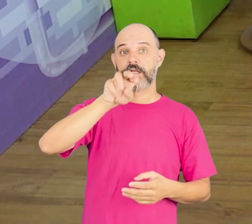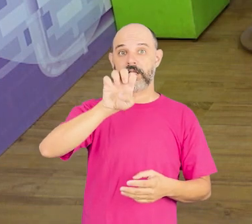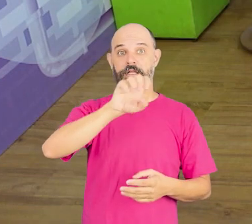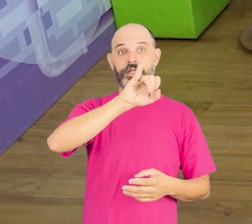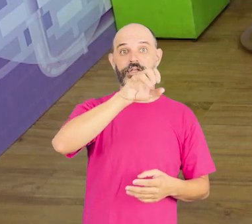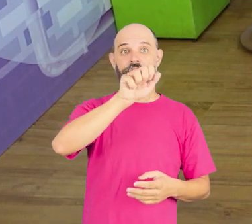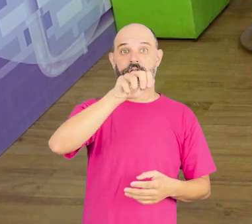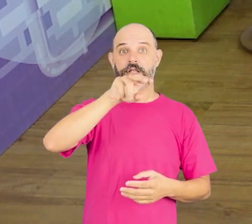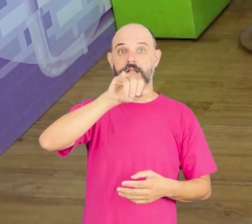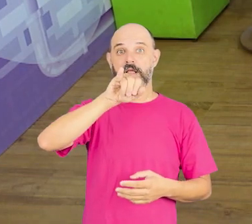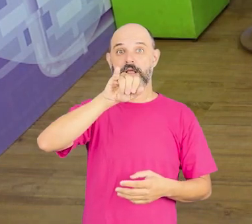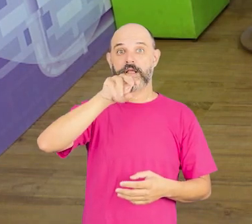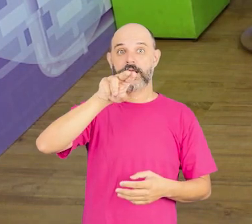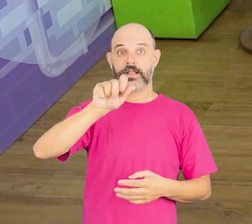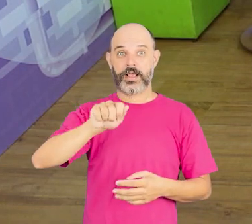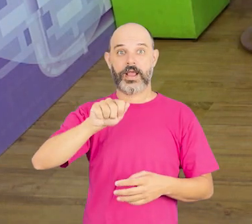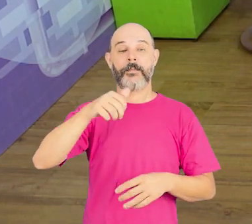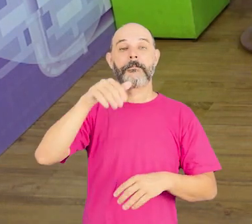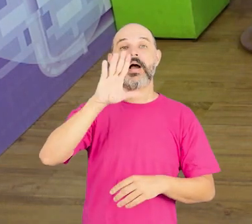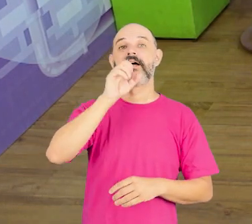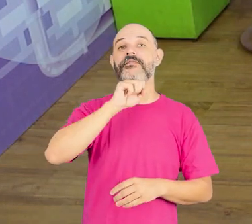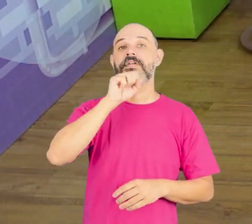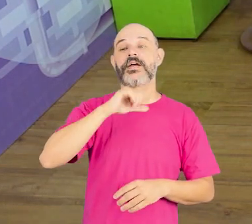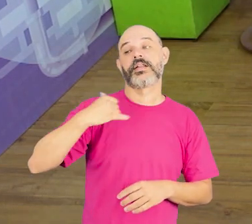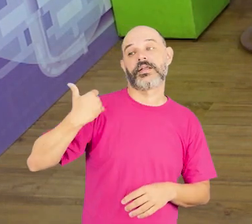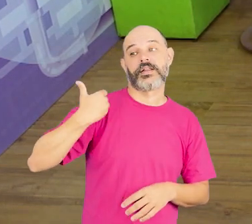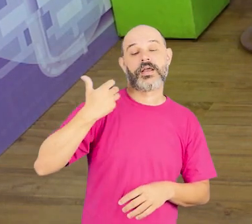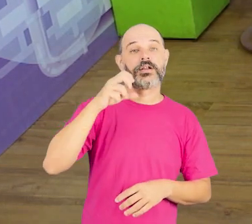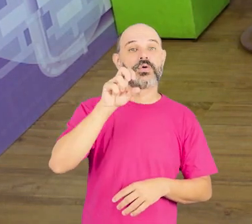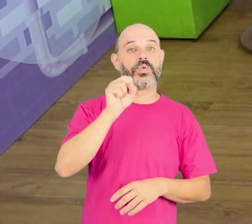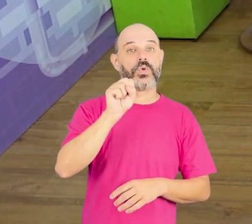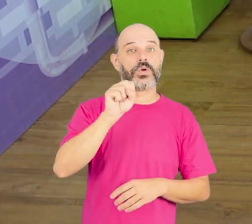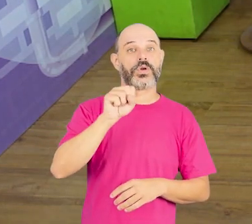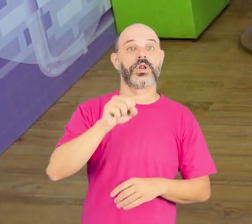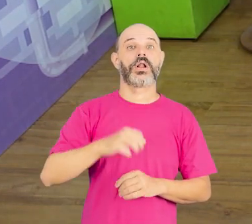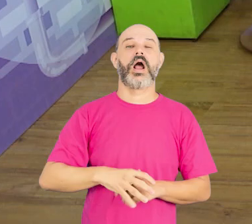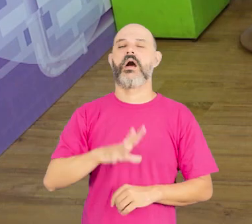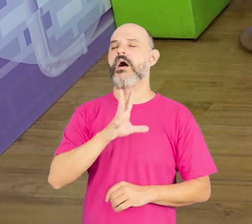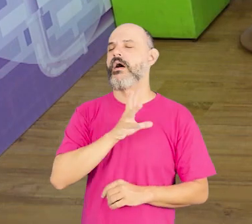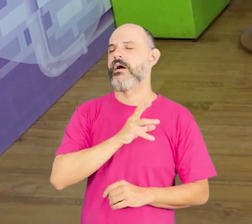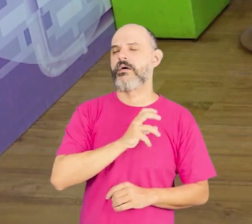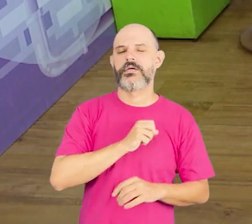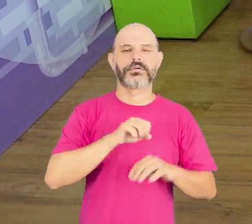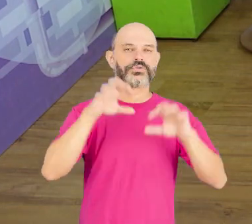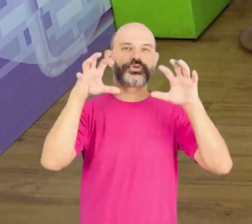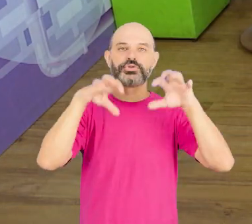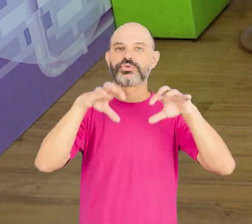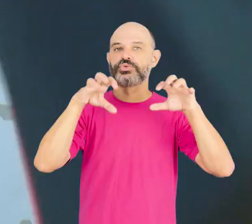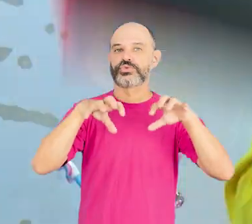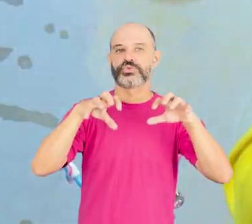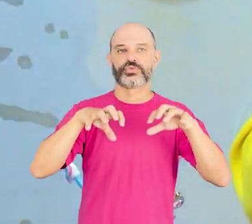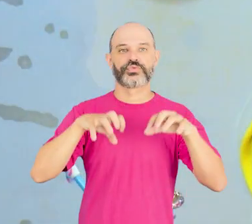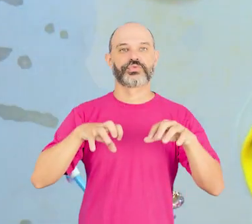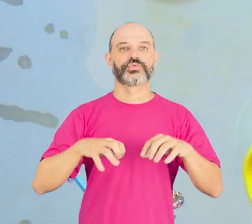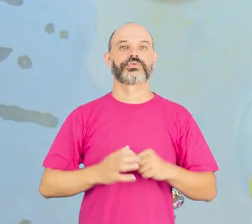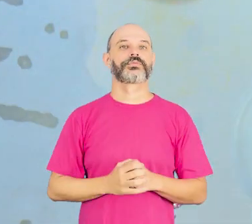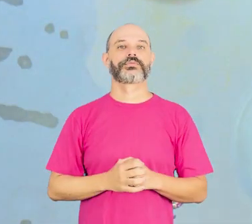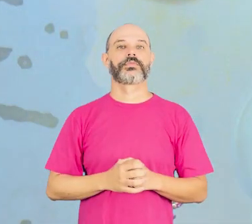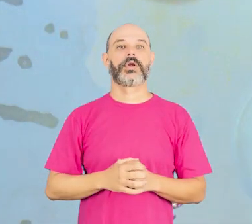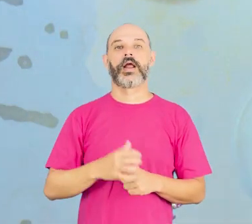a mais velha, de 8 anos, apaixonada pela